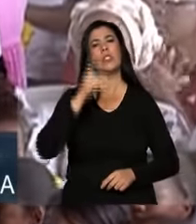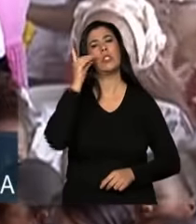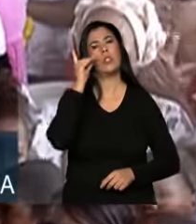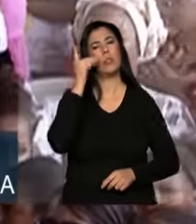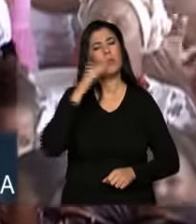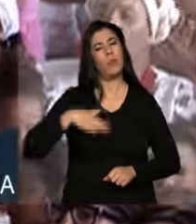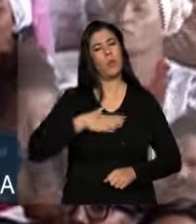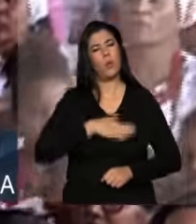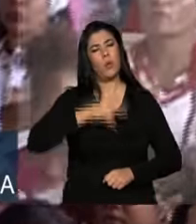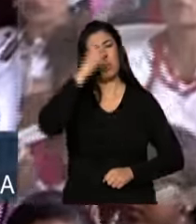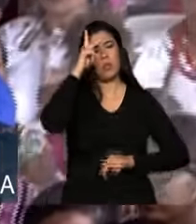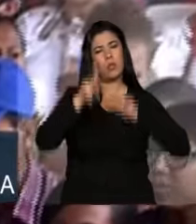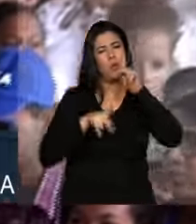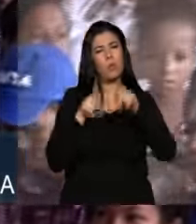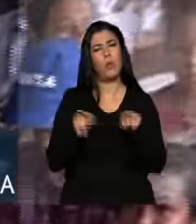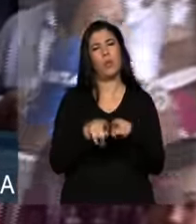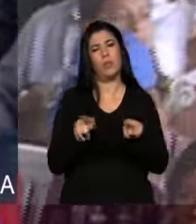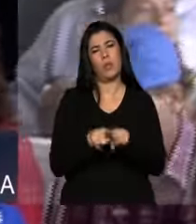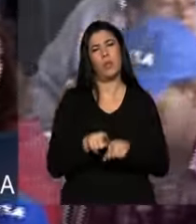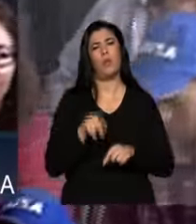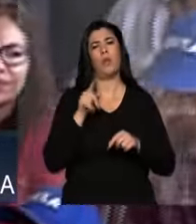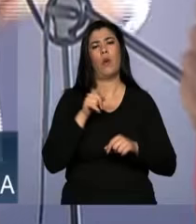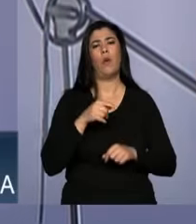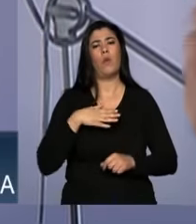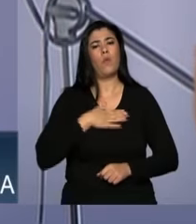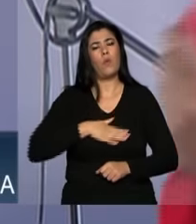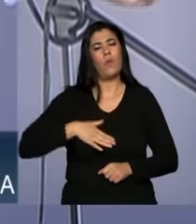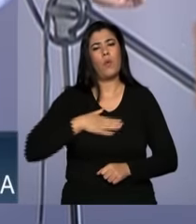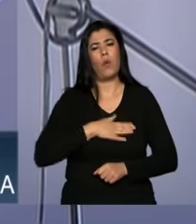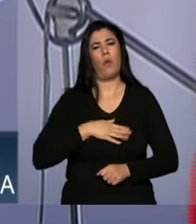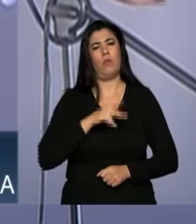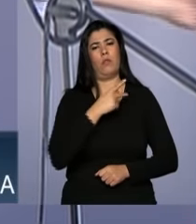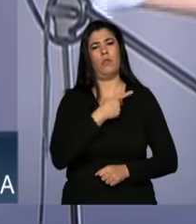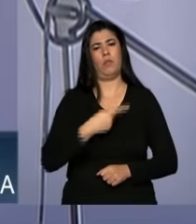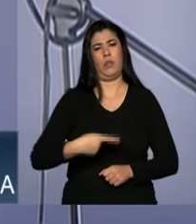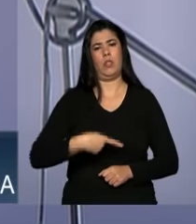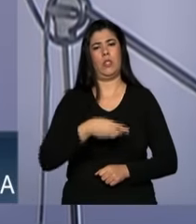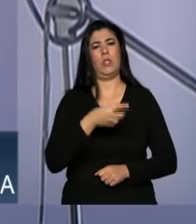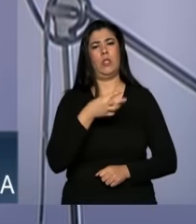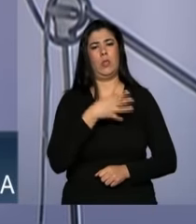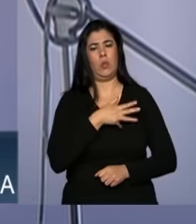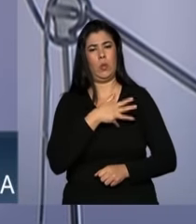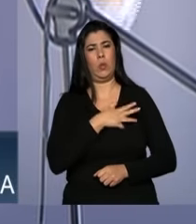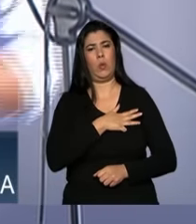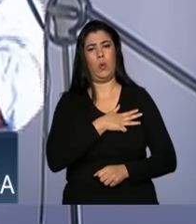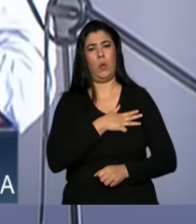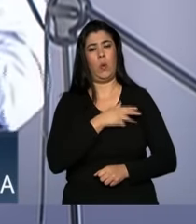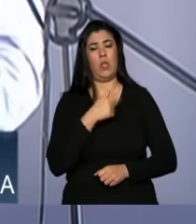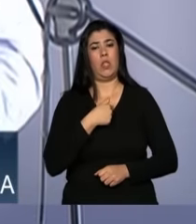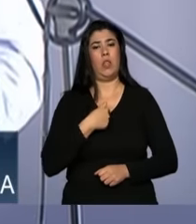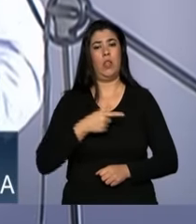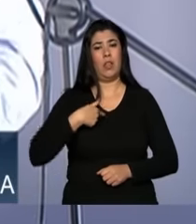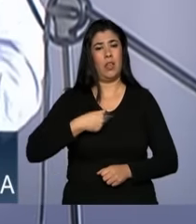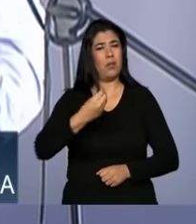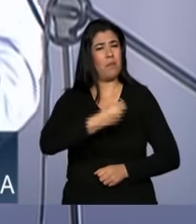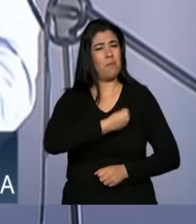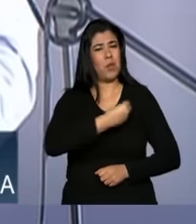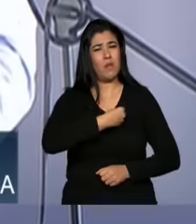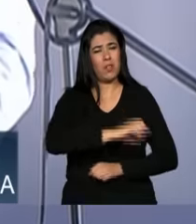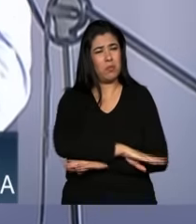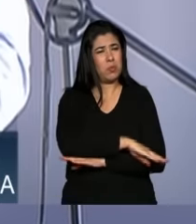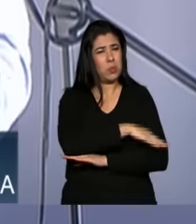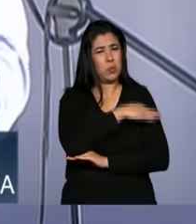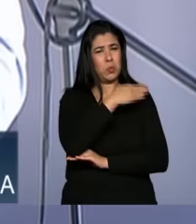o presidente Lula. É por isso que durante a minha existência inteira, eu só